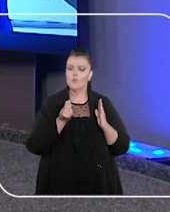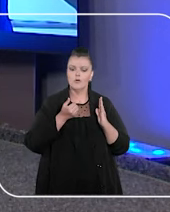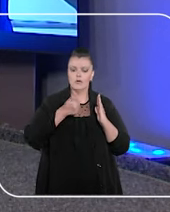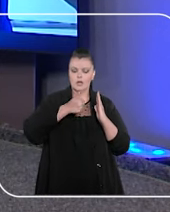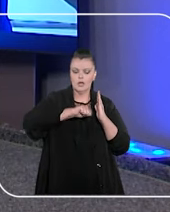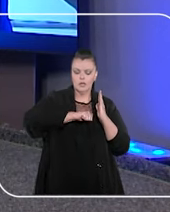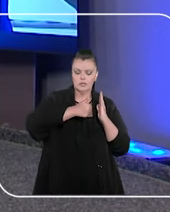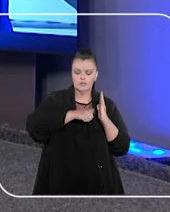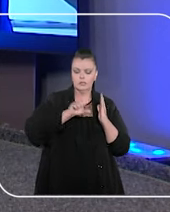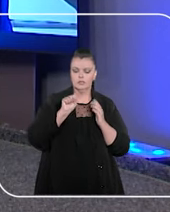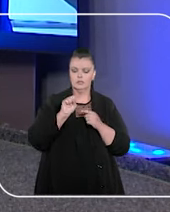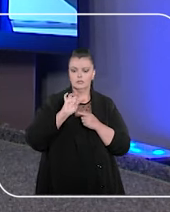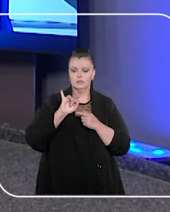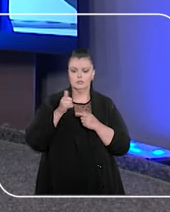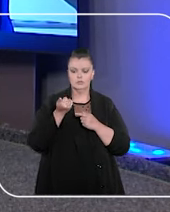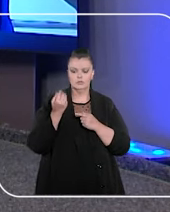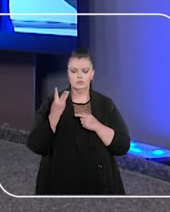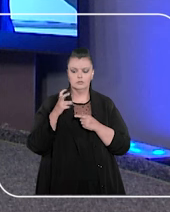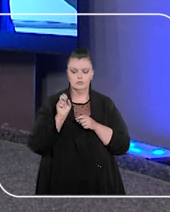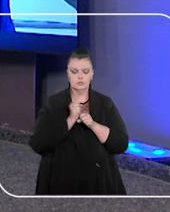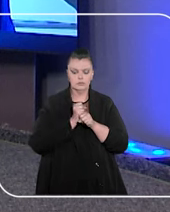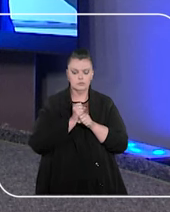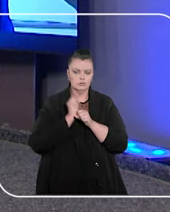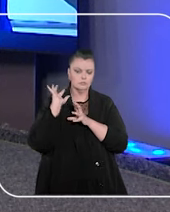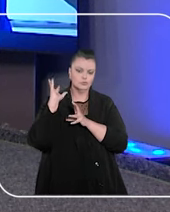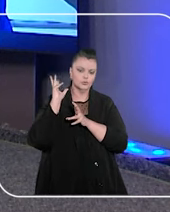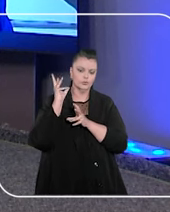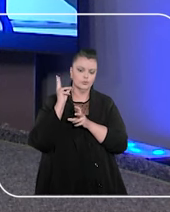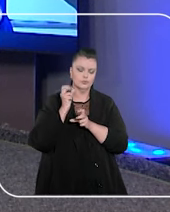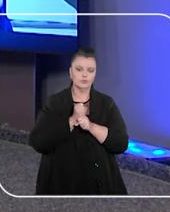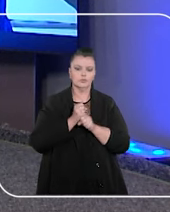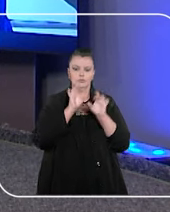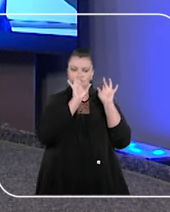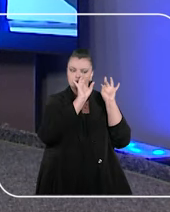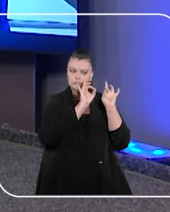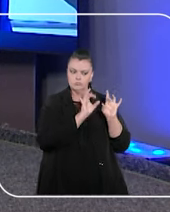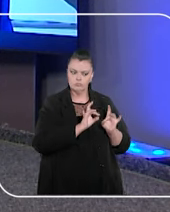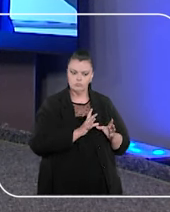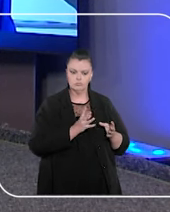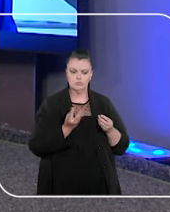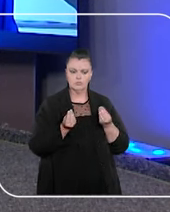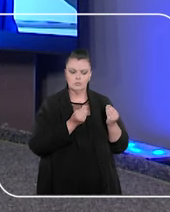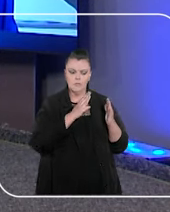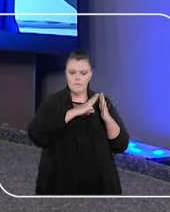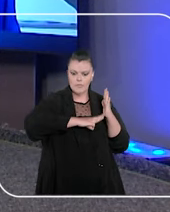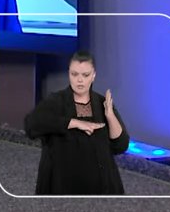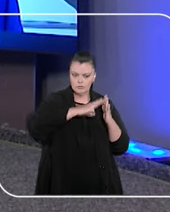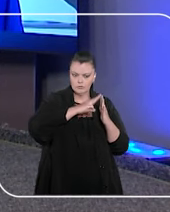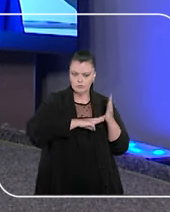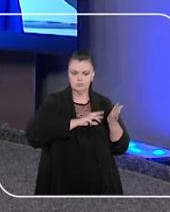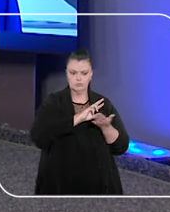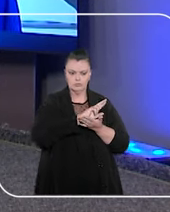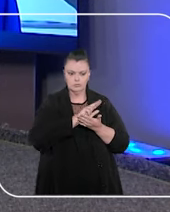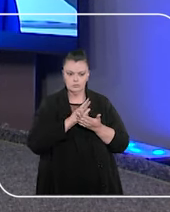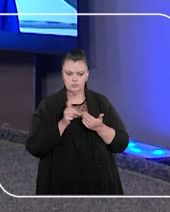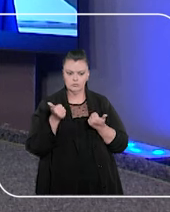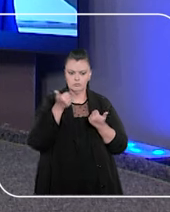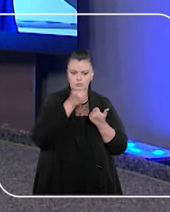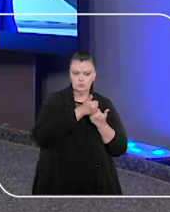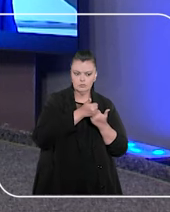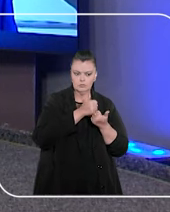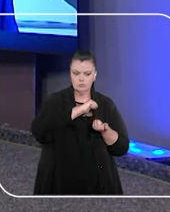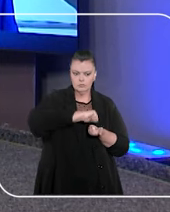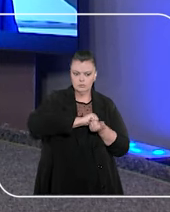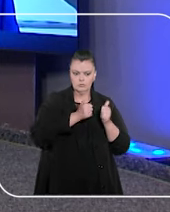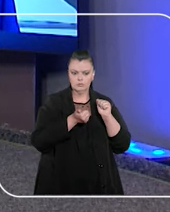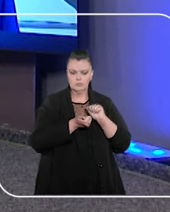STJ nesses 35 anos, tanto nessa questão especificamente dos métodos alternativos ou então adequados de solução